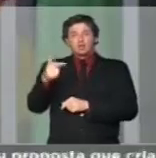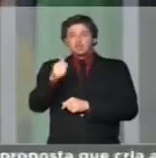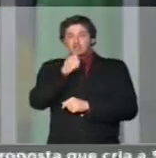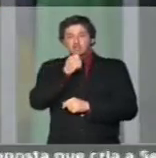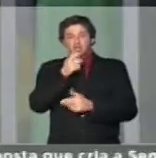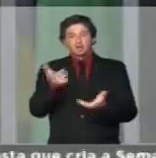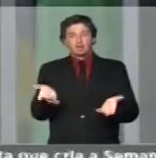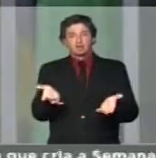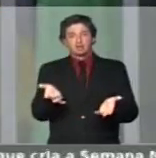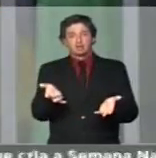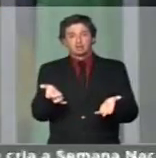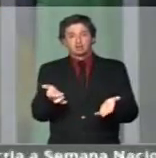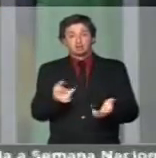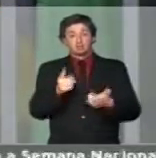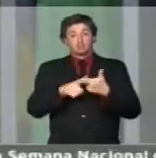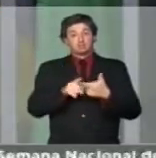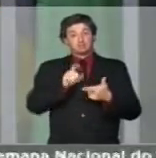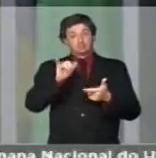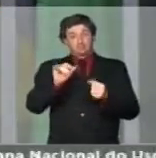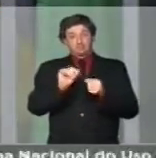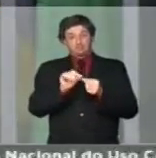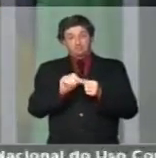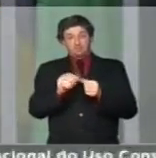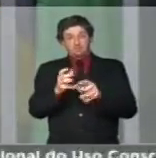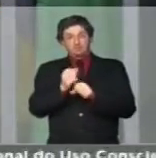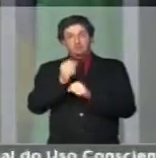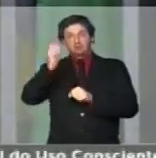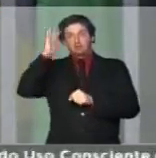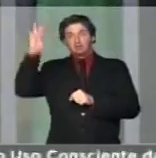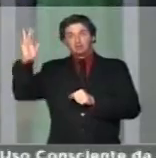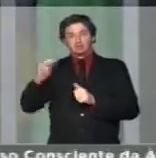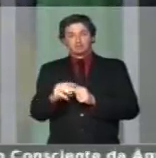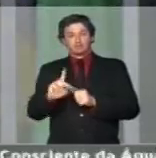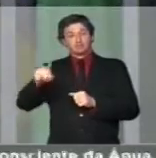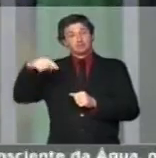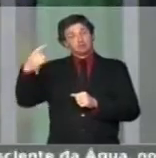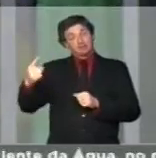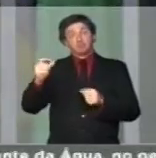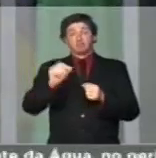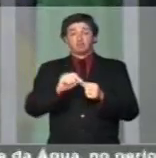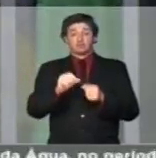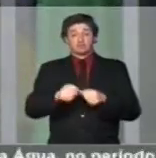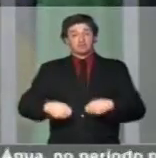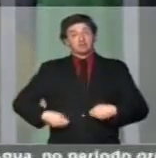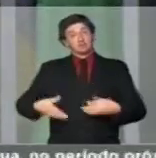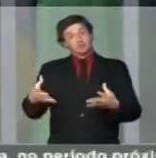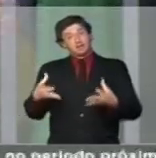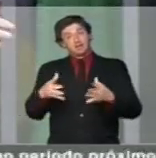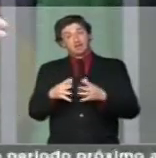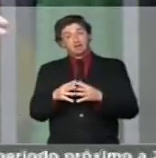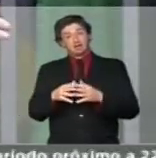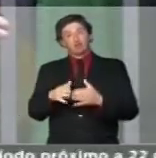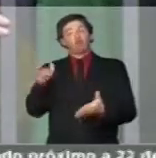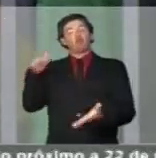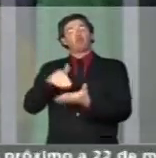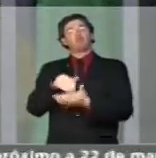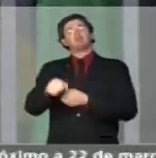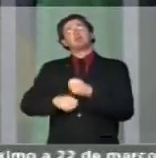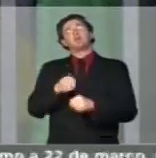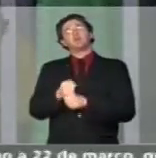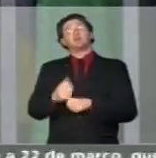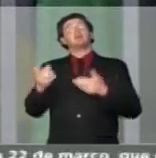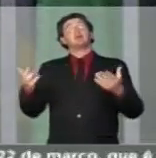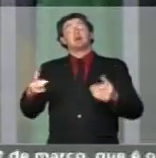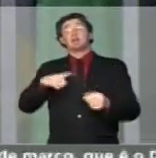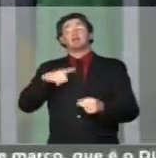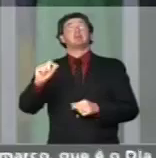à CPMF. Porque se você faz uma receita fictícia, depois você faz os gastos, chega no final do ano, o que